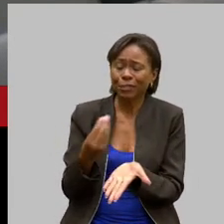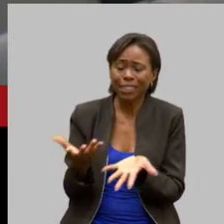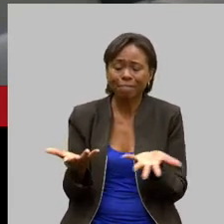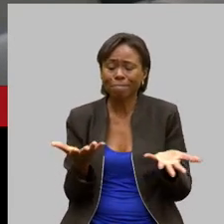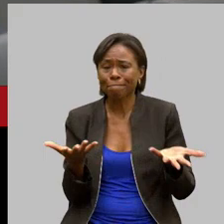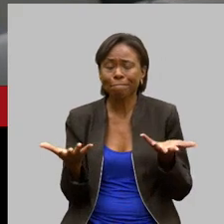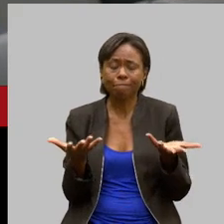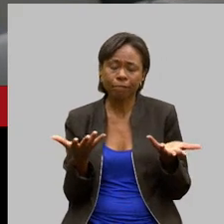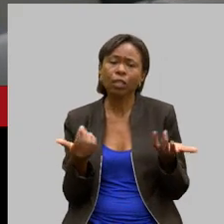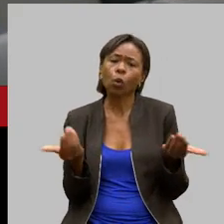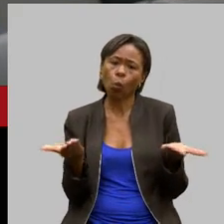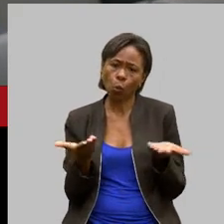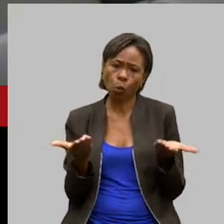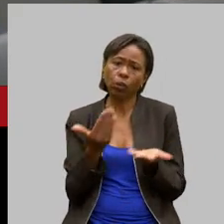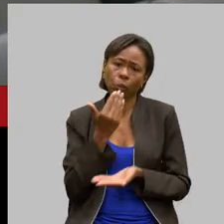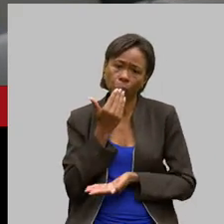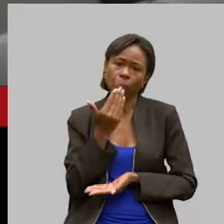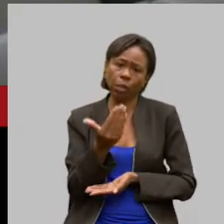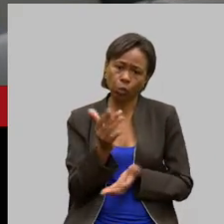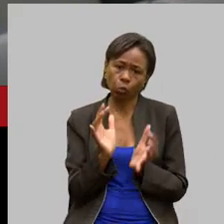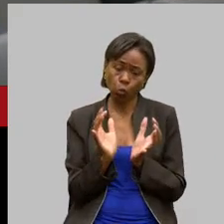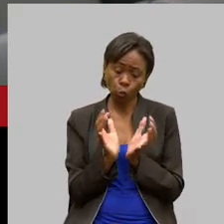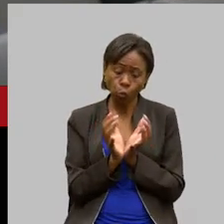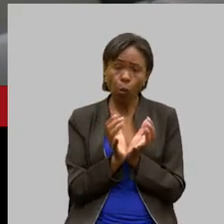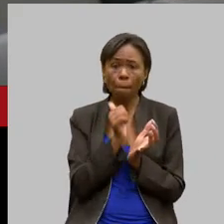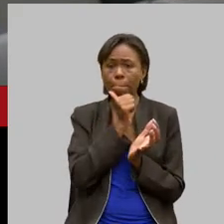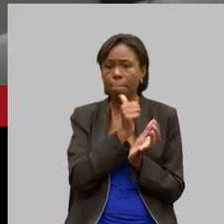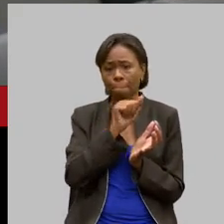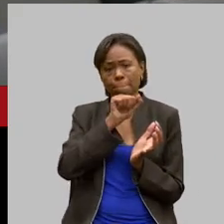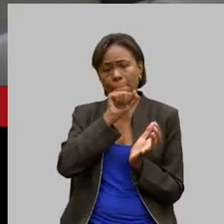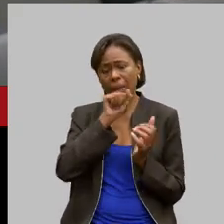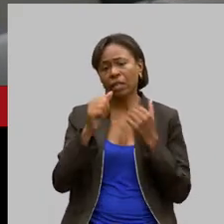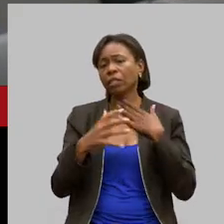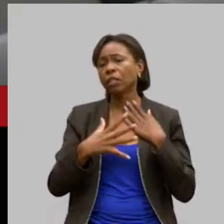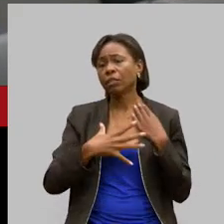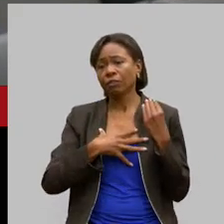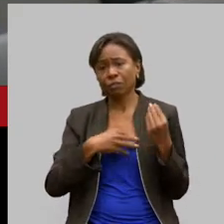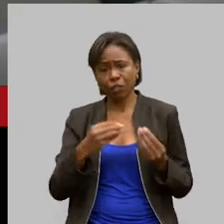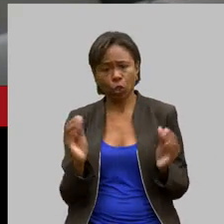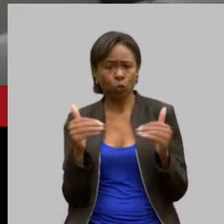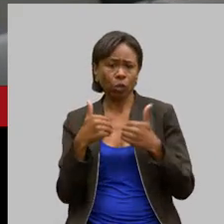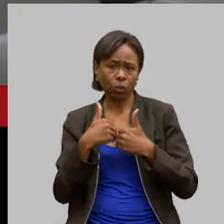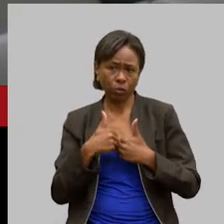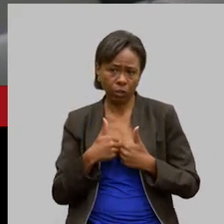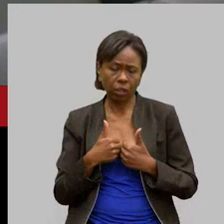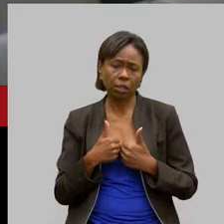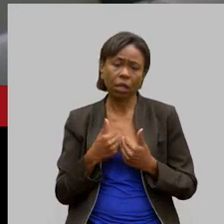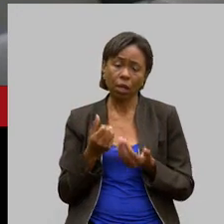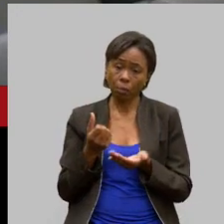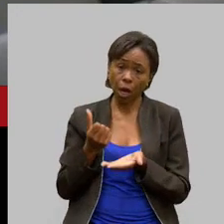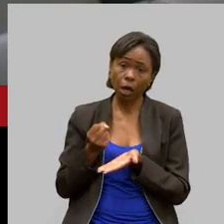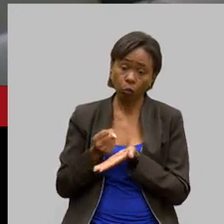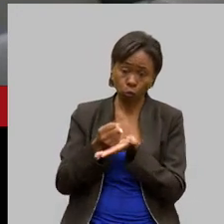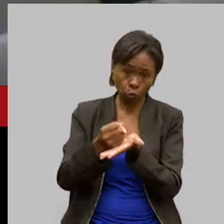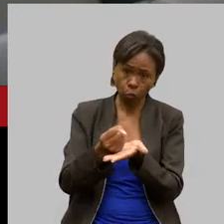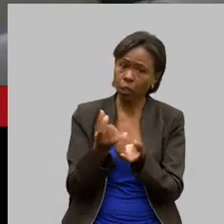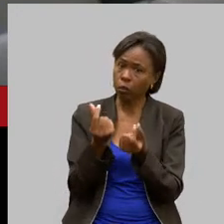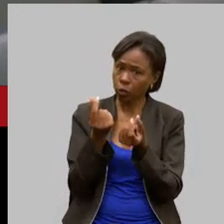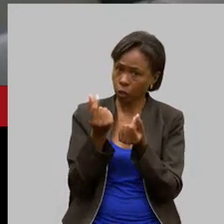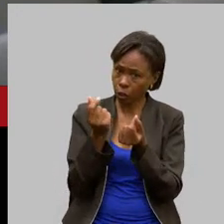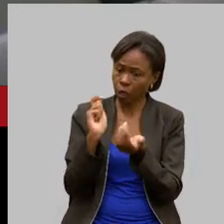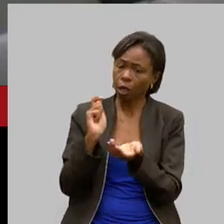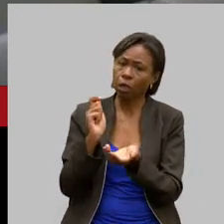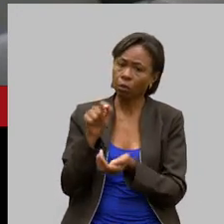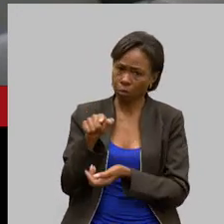meu apelo é pelas mães atípicas não só pelo suporte financeiro que elas precisam